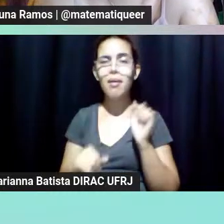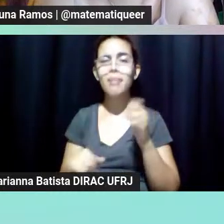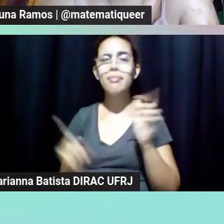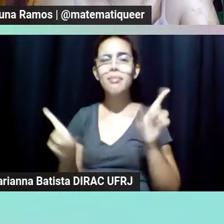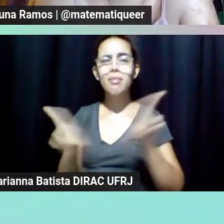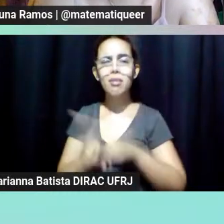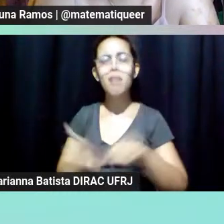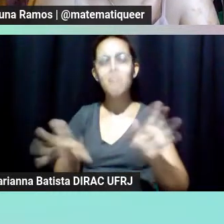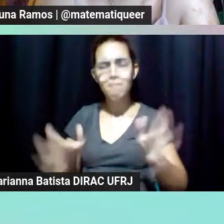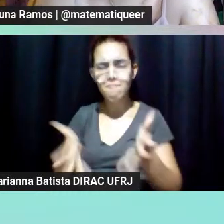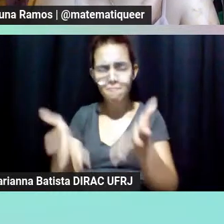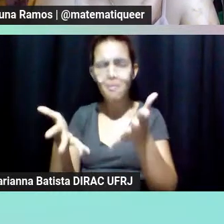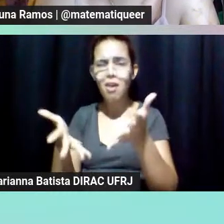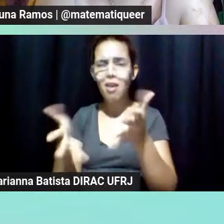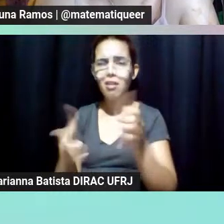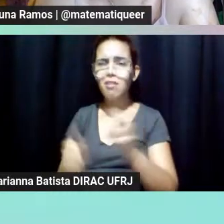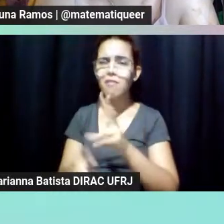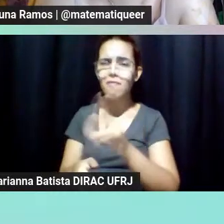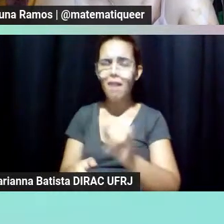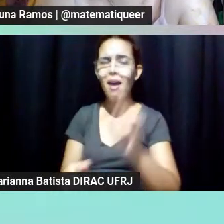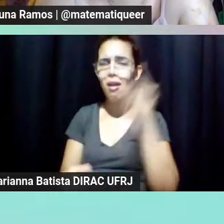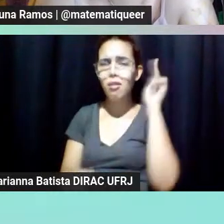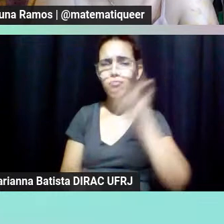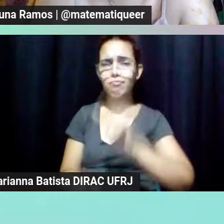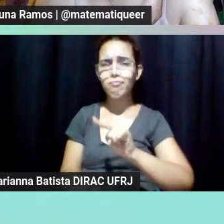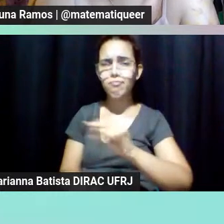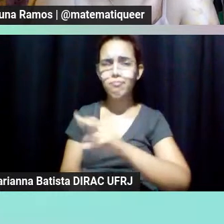certo, entendeu? Vai dar certo. Vamos lá,